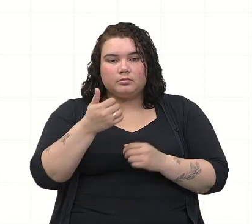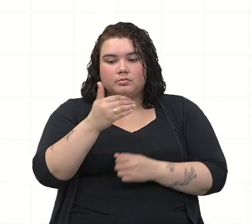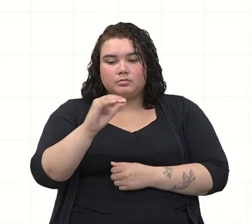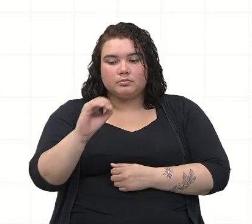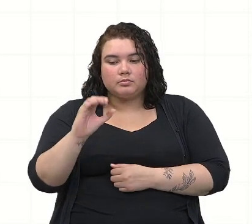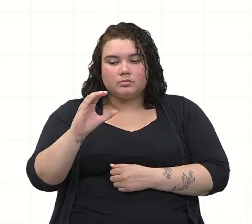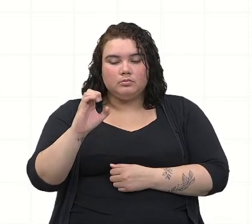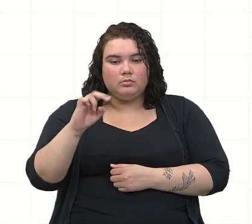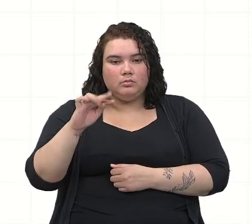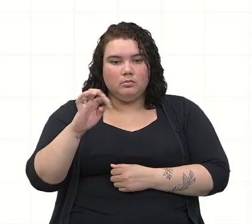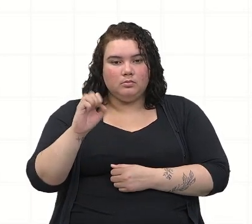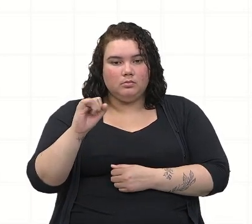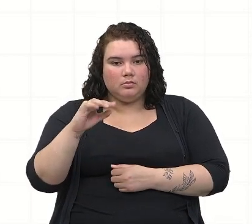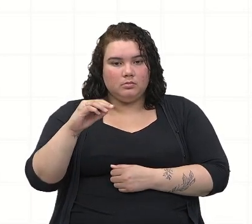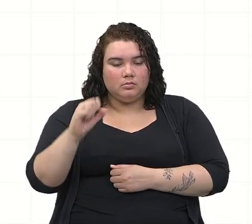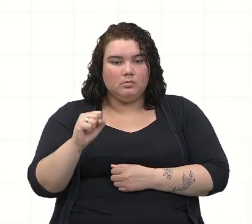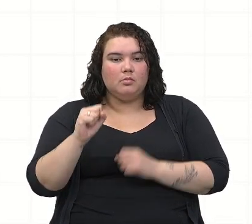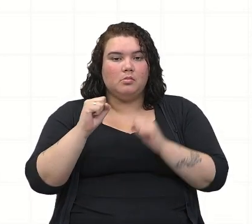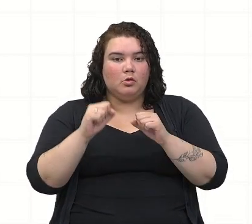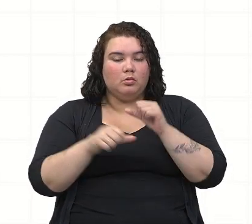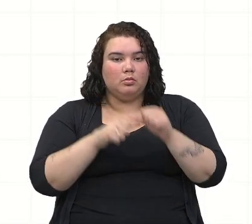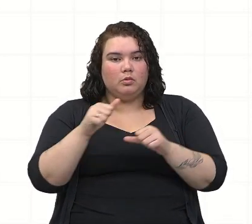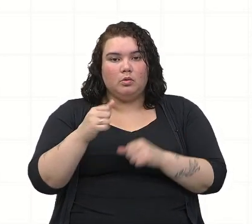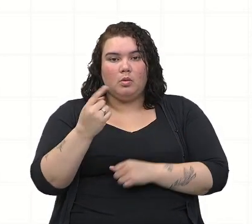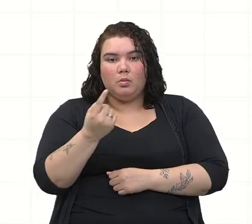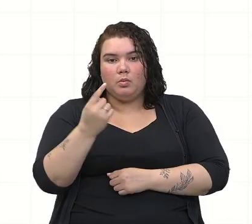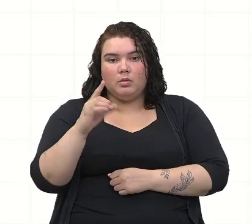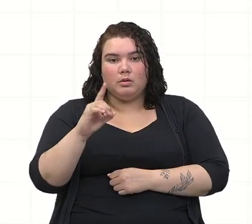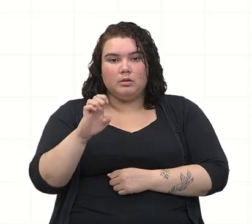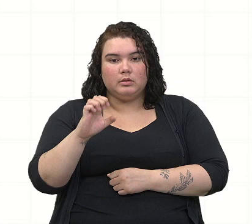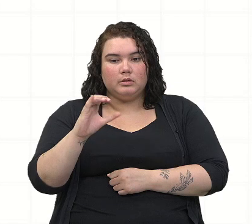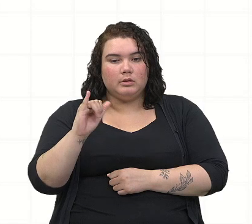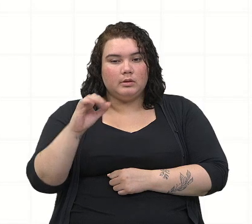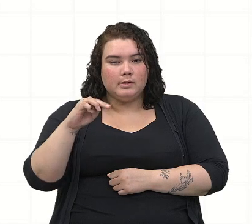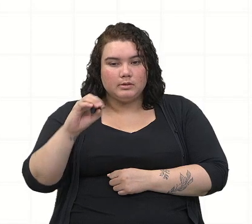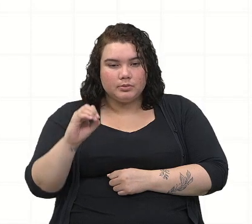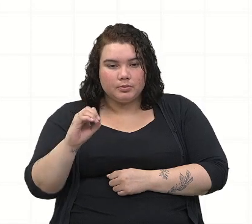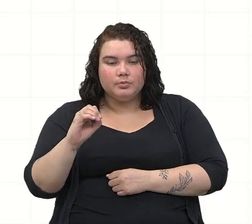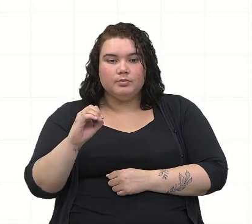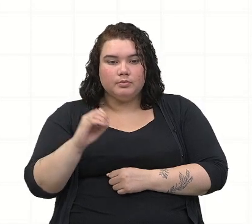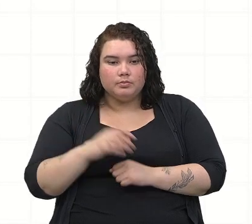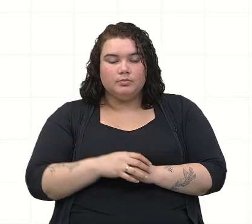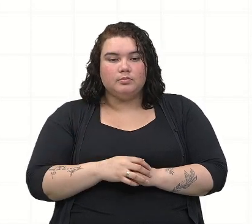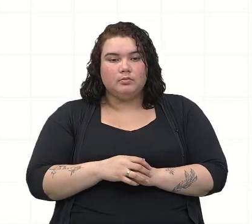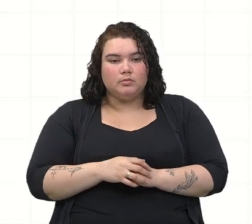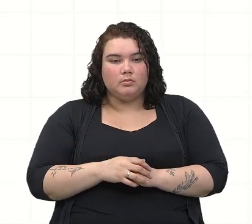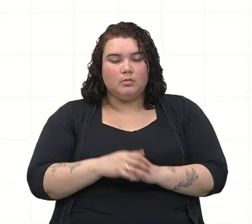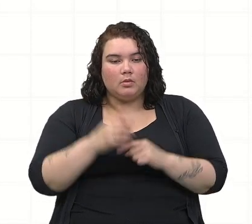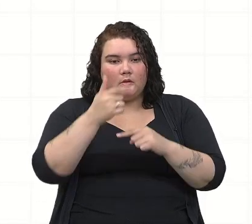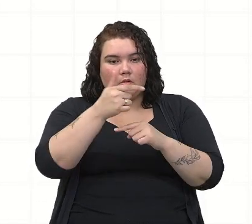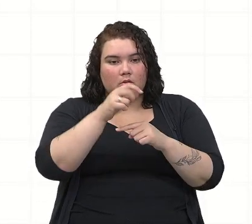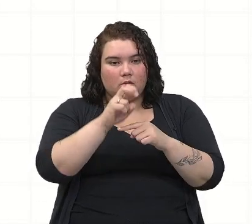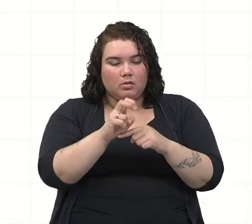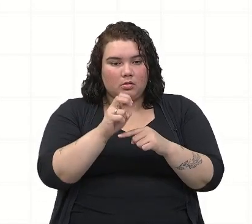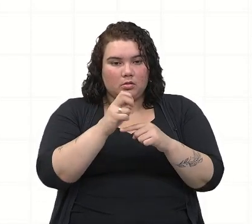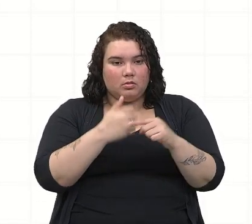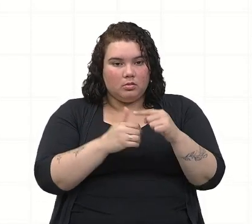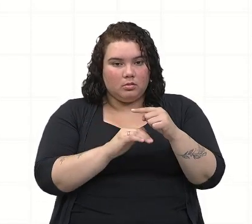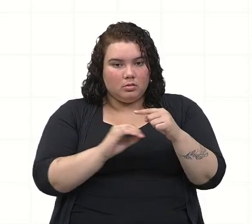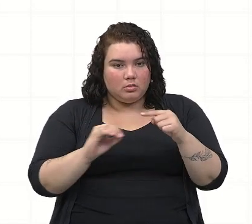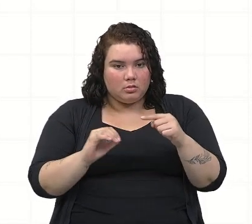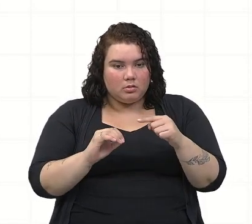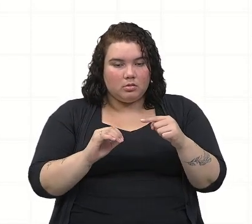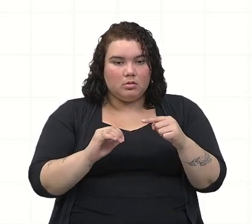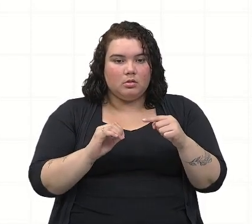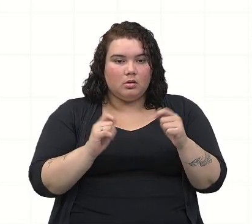que é igual a 1 décimo. Tá? As frações, então, essa fração dá para simplificar? 25 centésimos? Dá